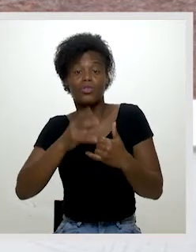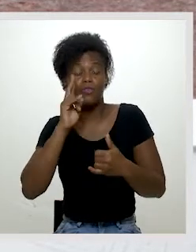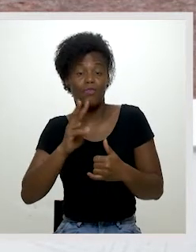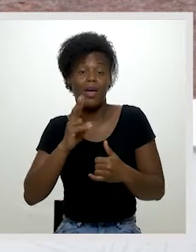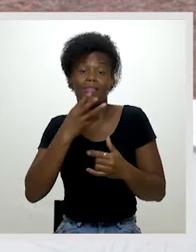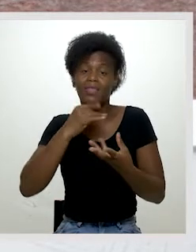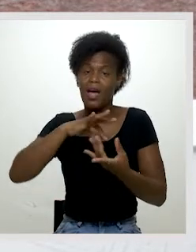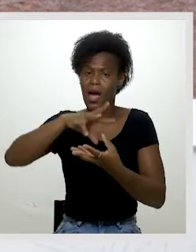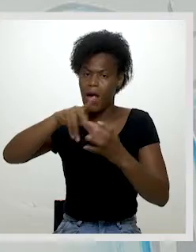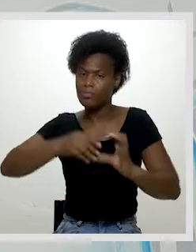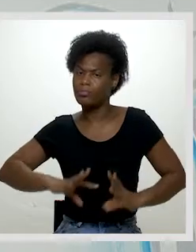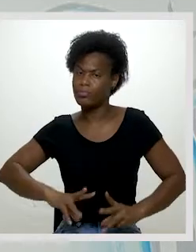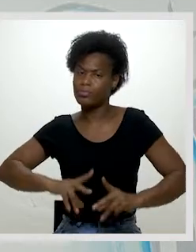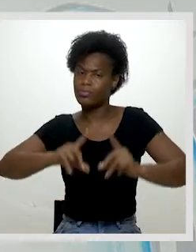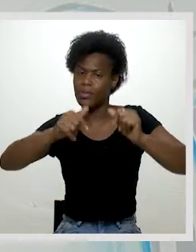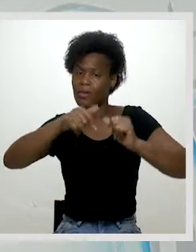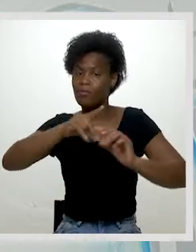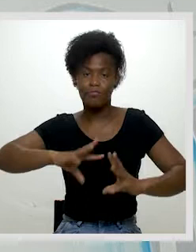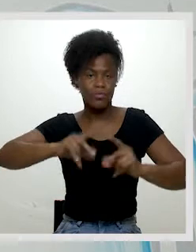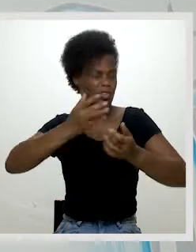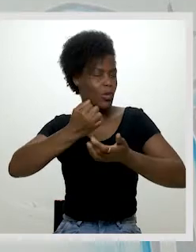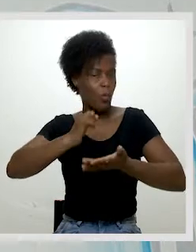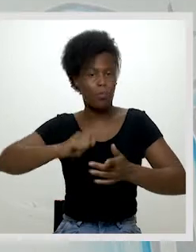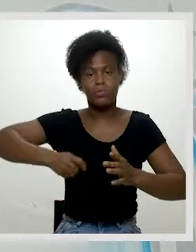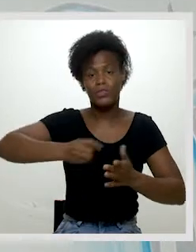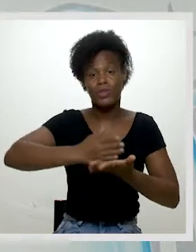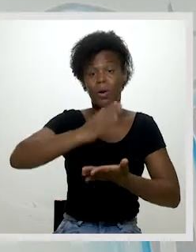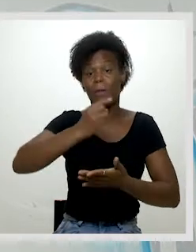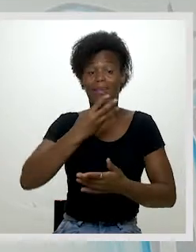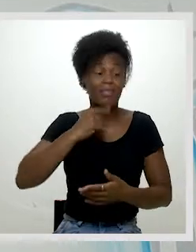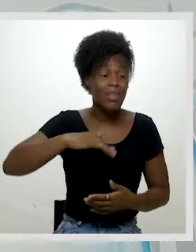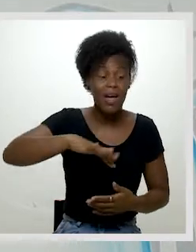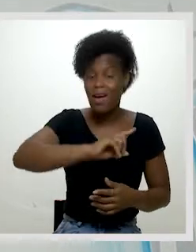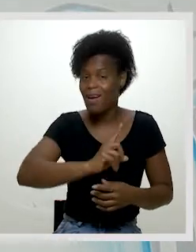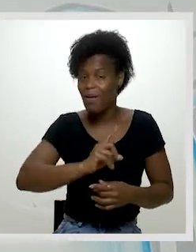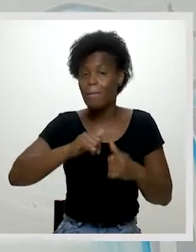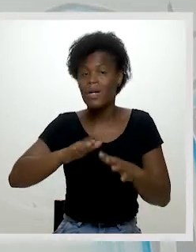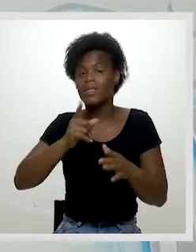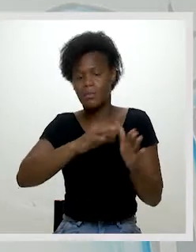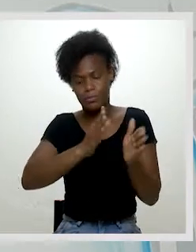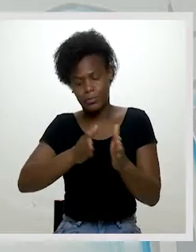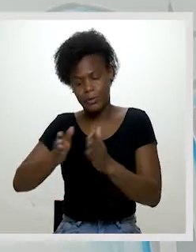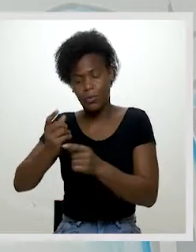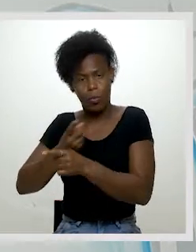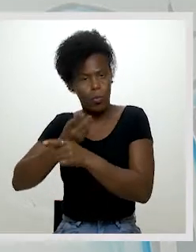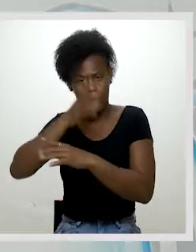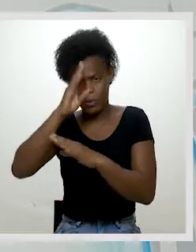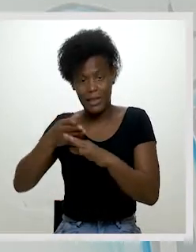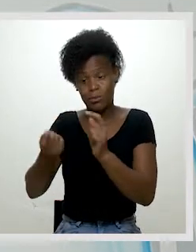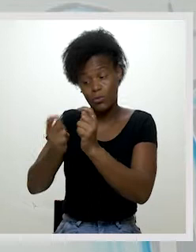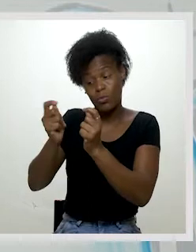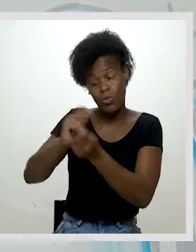a Terra evoluiu. Essa evolução não foi provocada somente pela própria Terra em si, mas também por processos que acontecem,